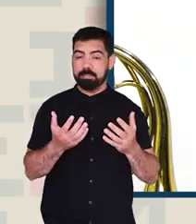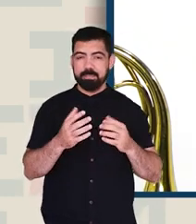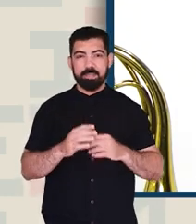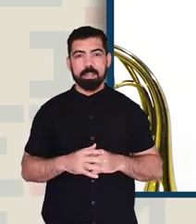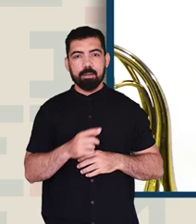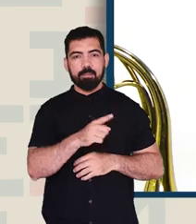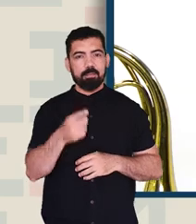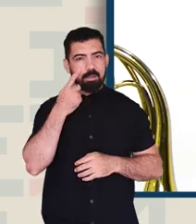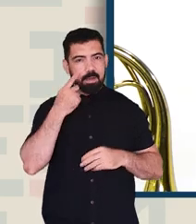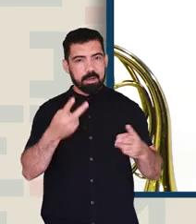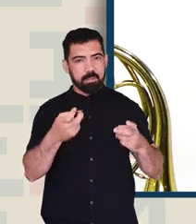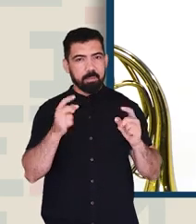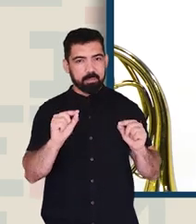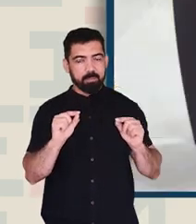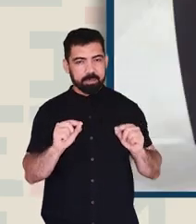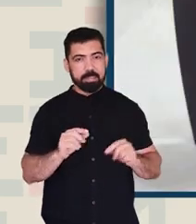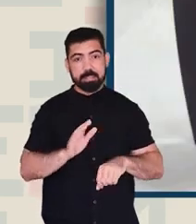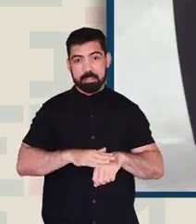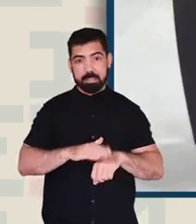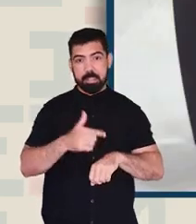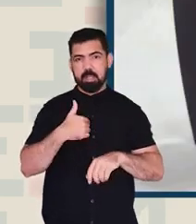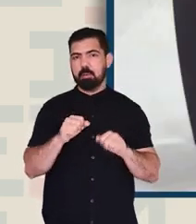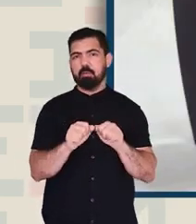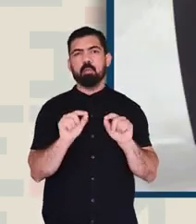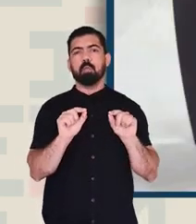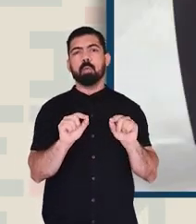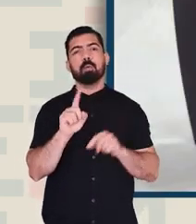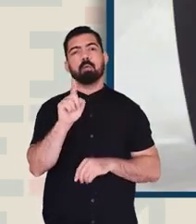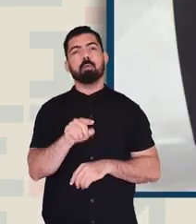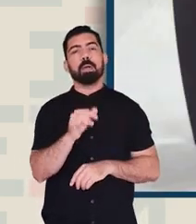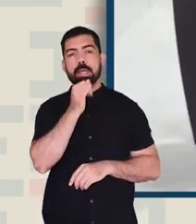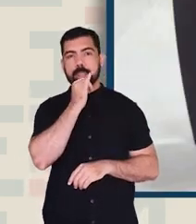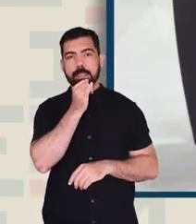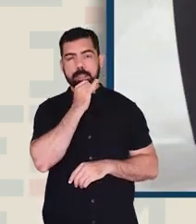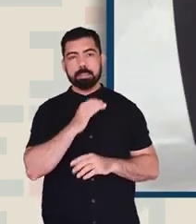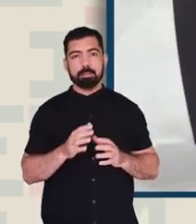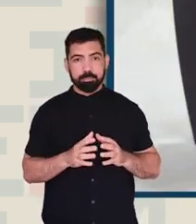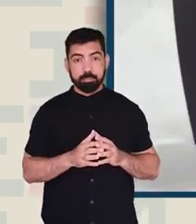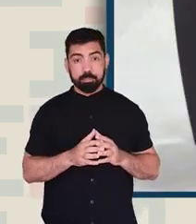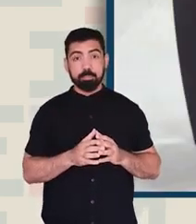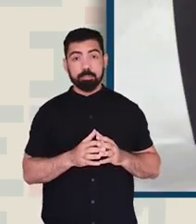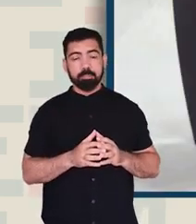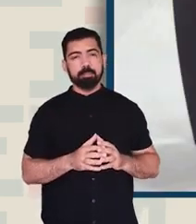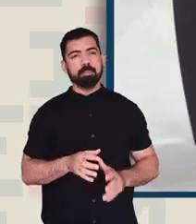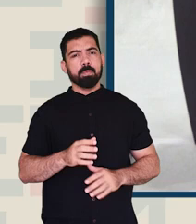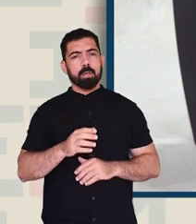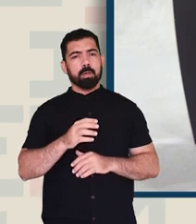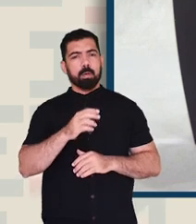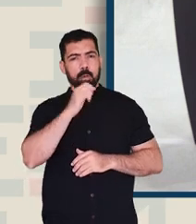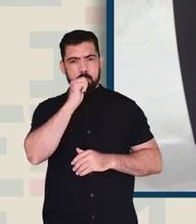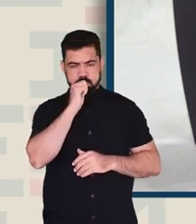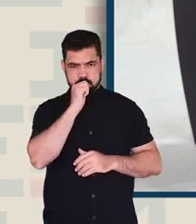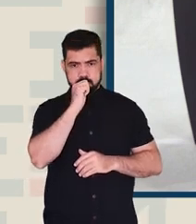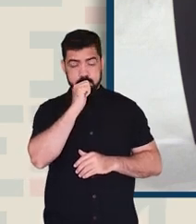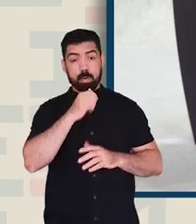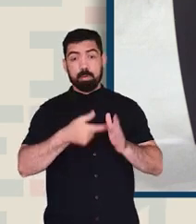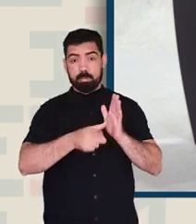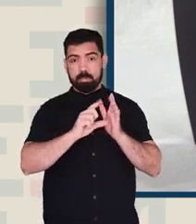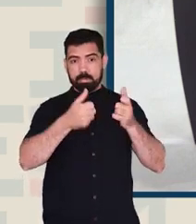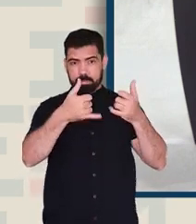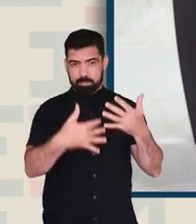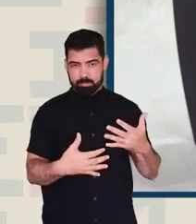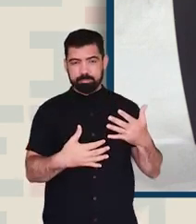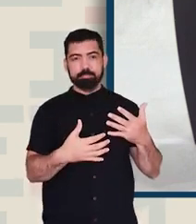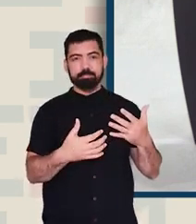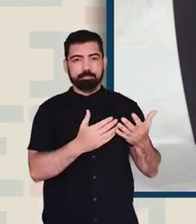Então, assim, vocês devem ter percebido que o que eu fiz foi exatamente tocar aquele princípio que eu